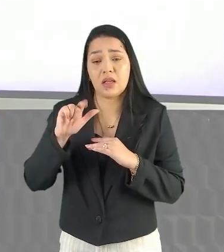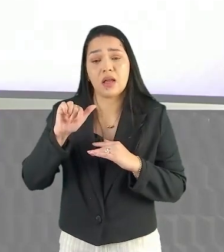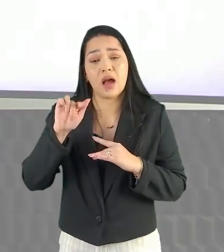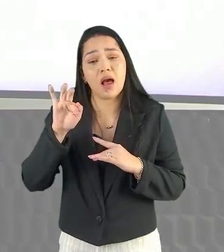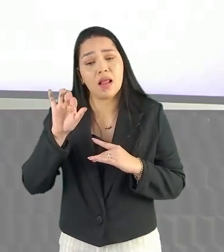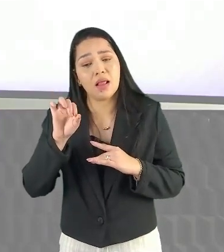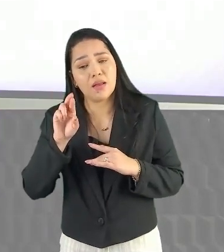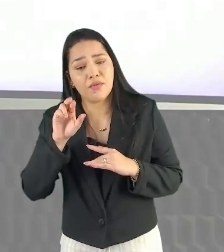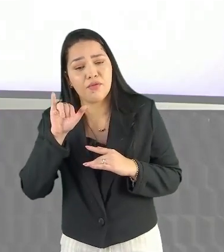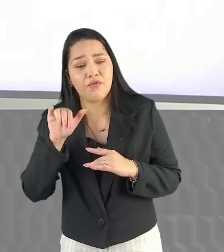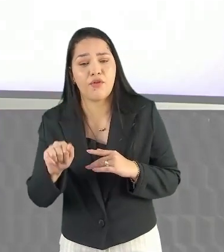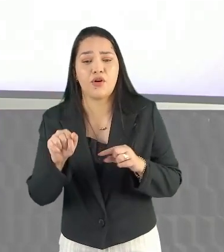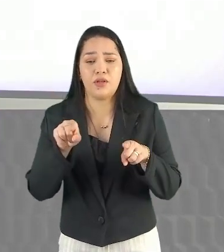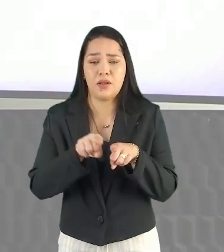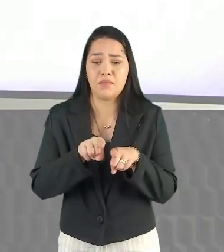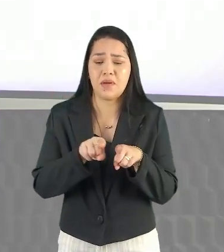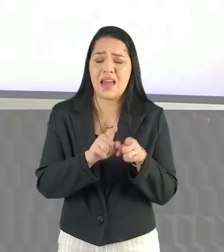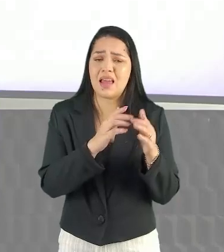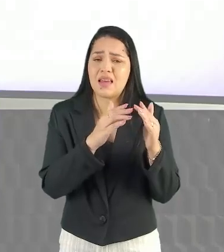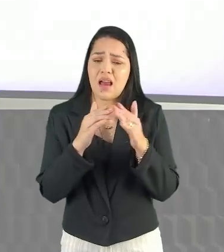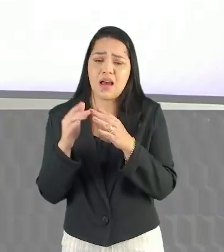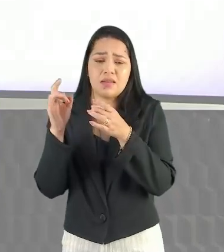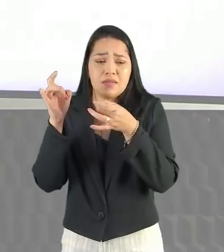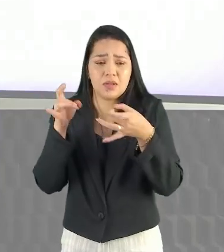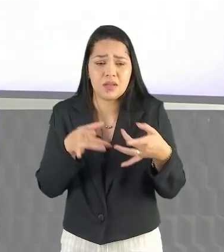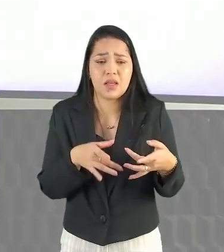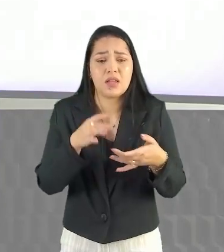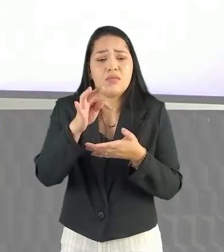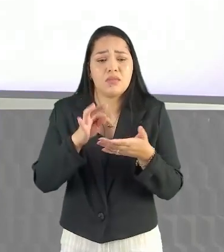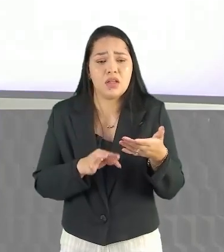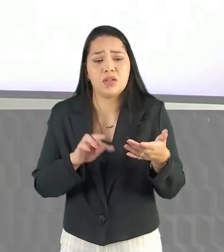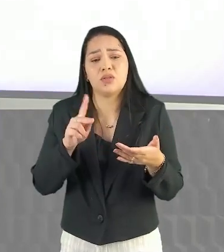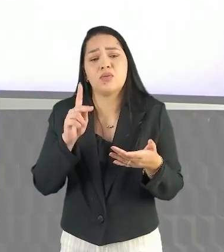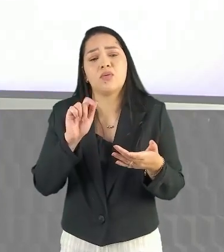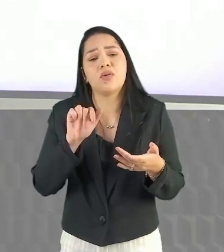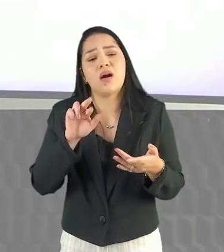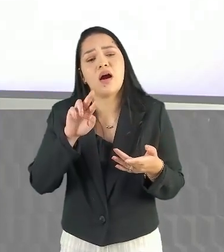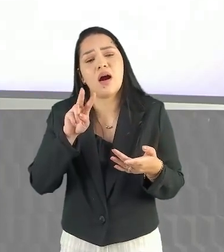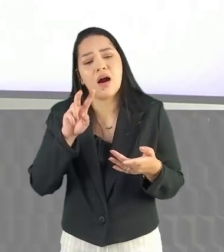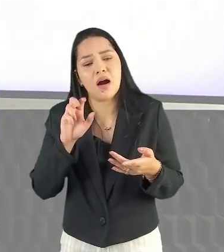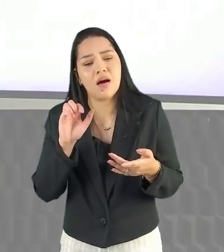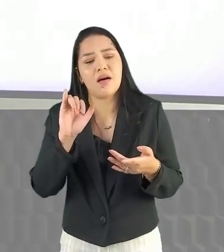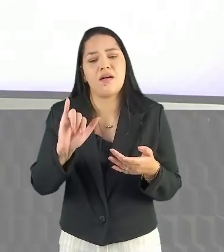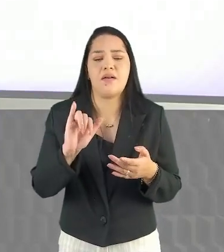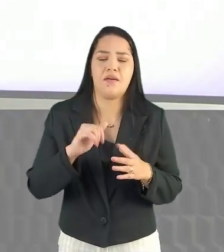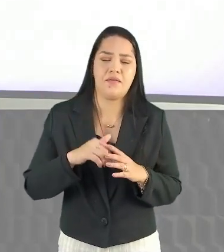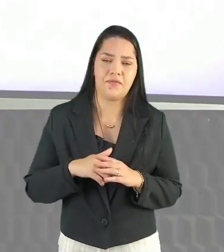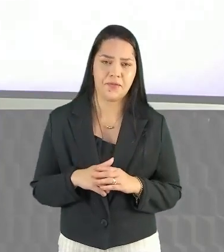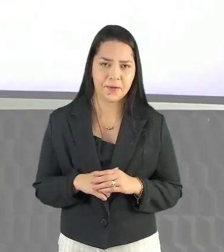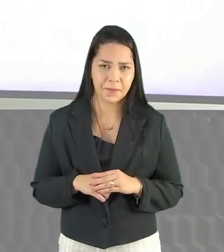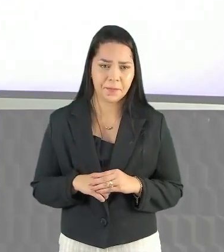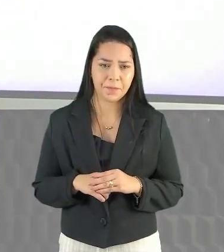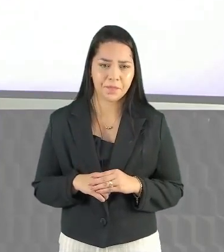se enfileiraram casas abandonadas. É um texto do David Harvey, né, O Enigma do